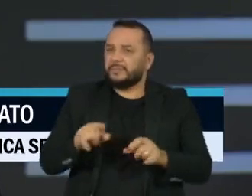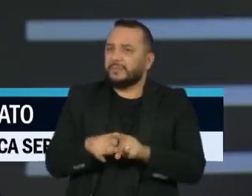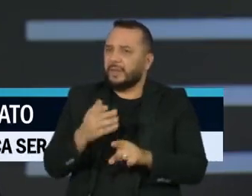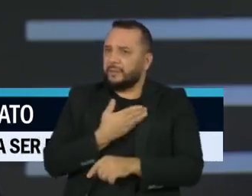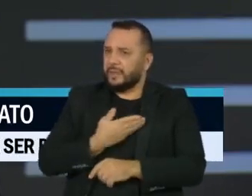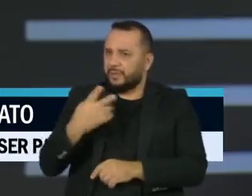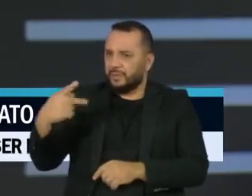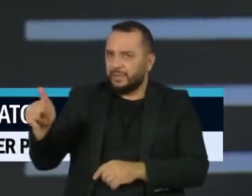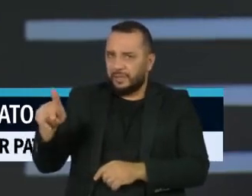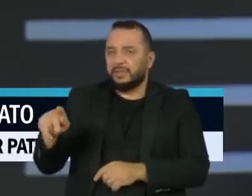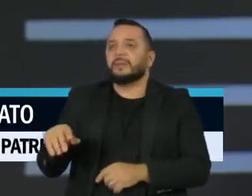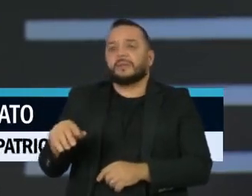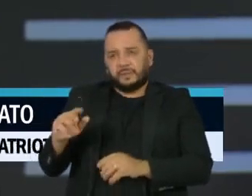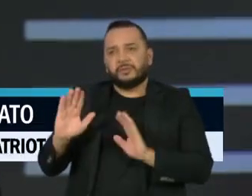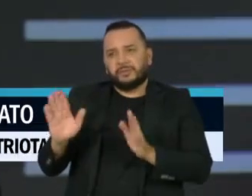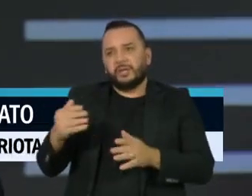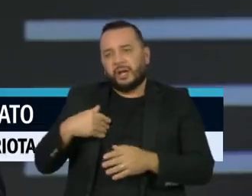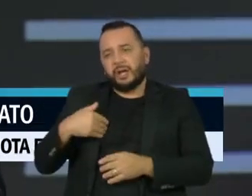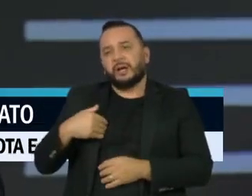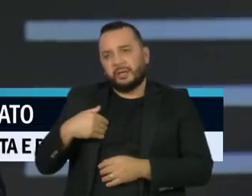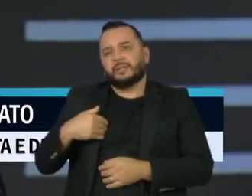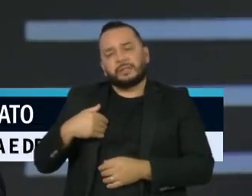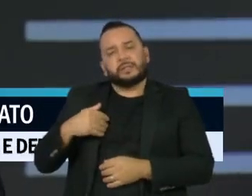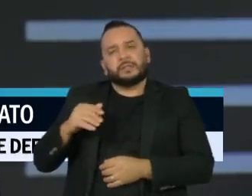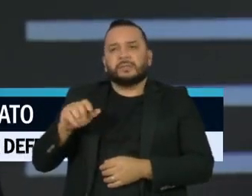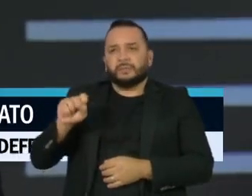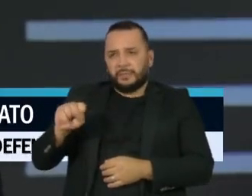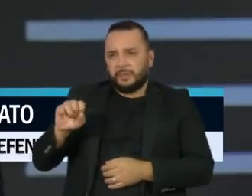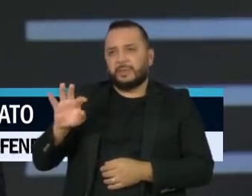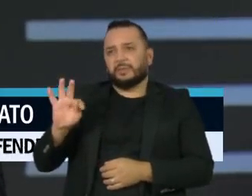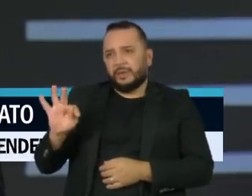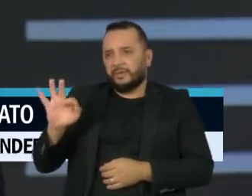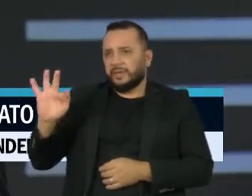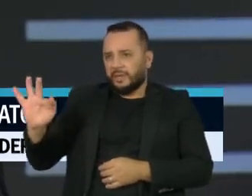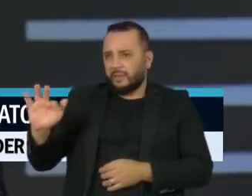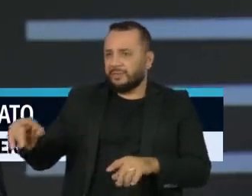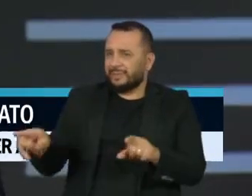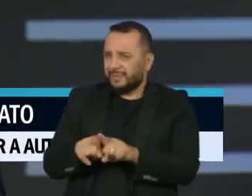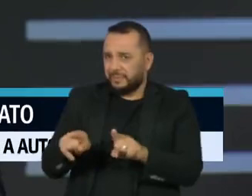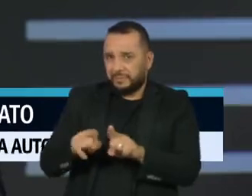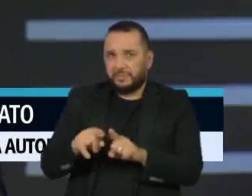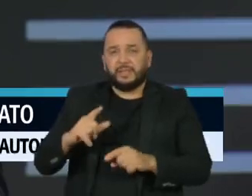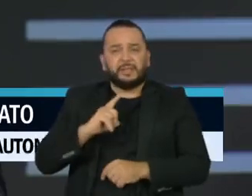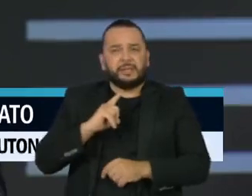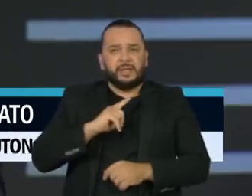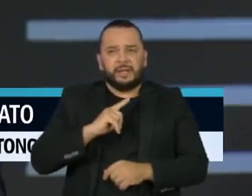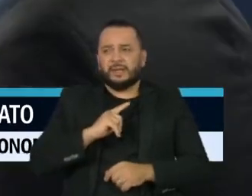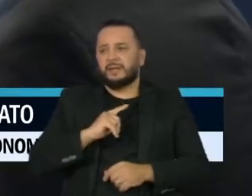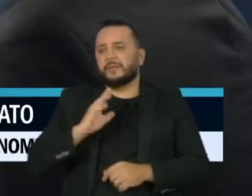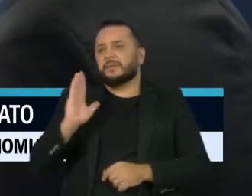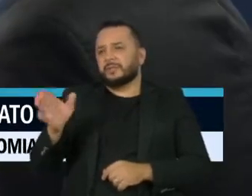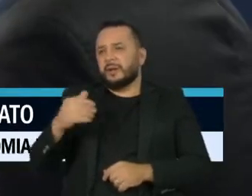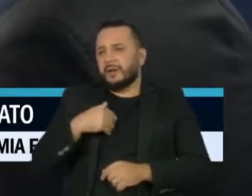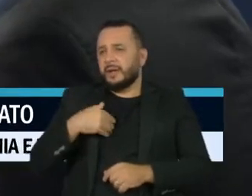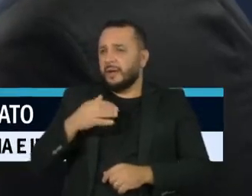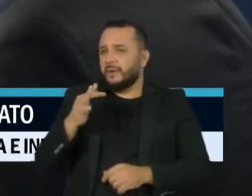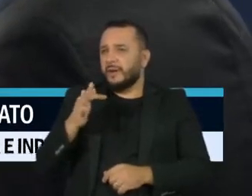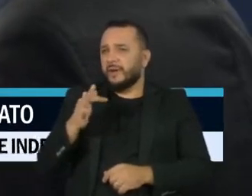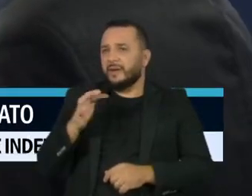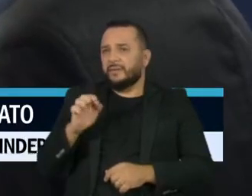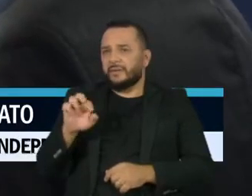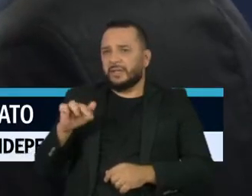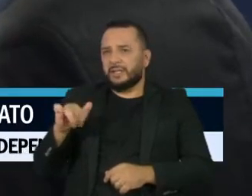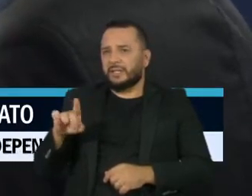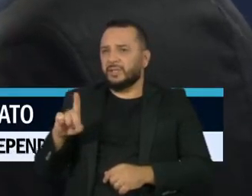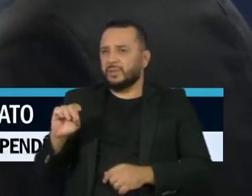dele no Supremo Tribunal Federal. A decisão de cassação, por exemplo, do Fernando Francischini por veiculação de fake news na